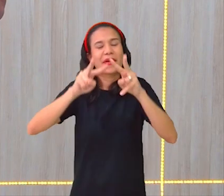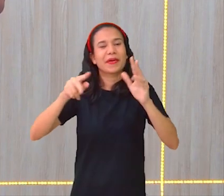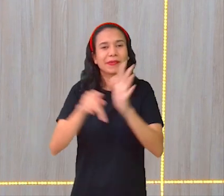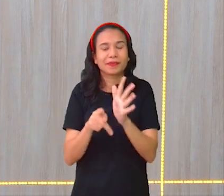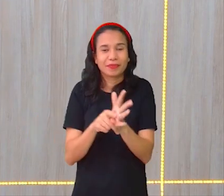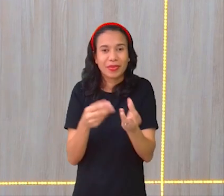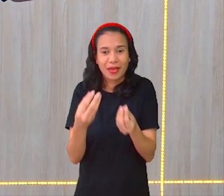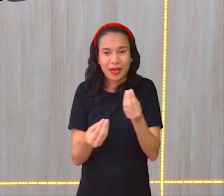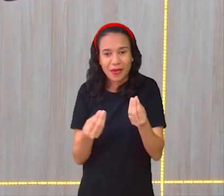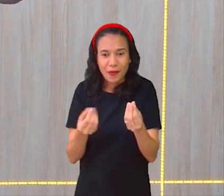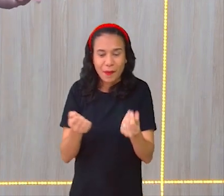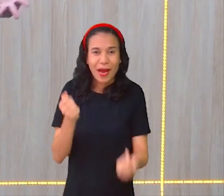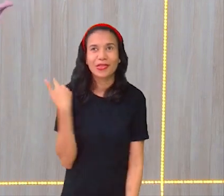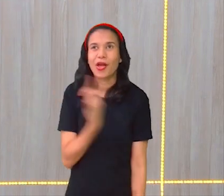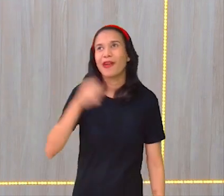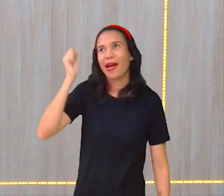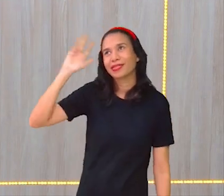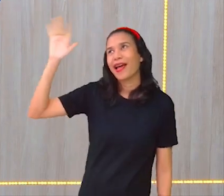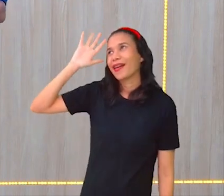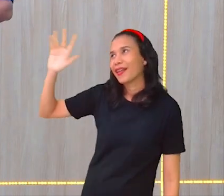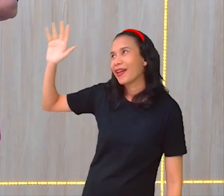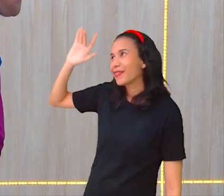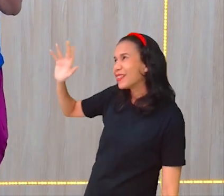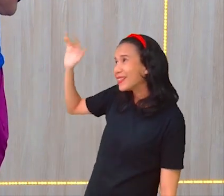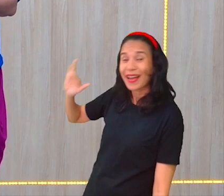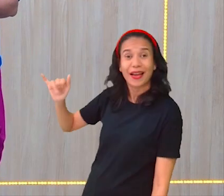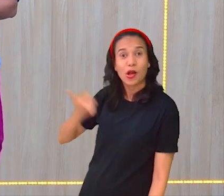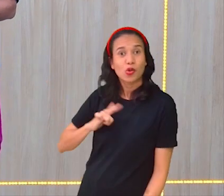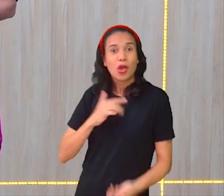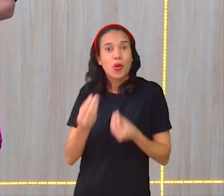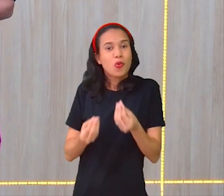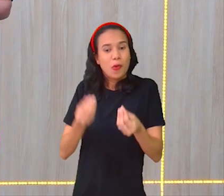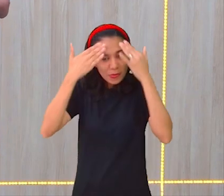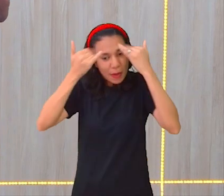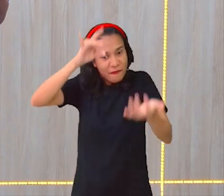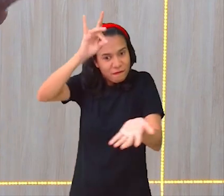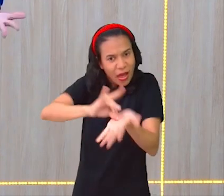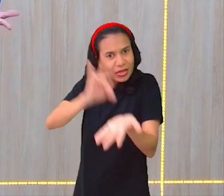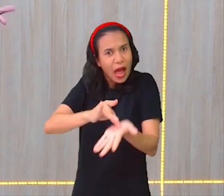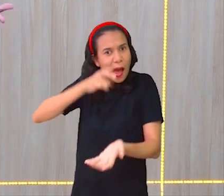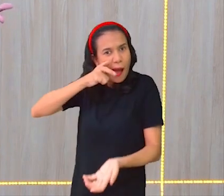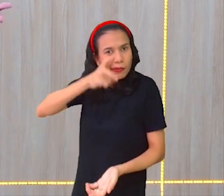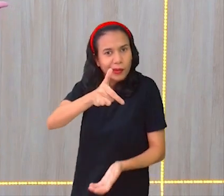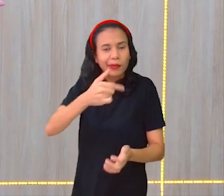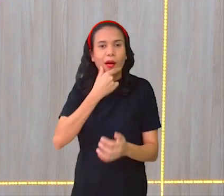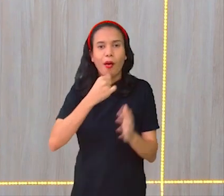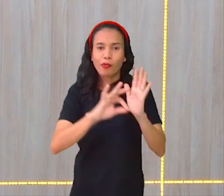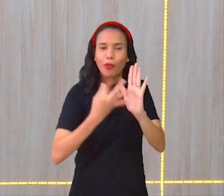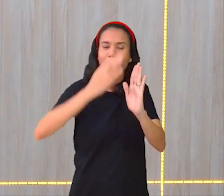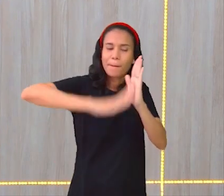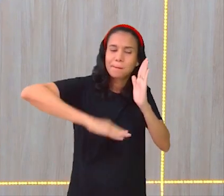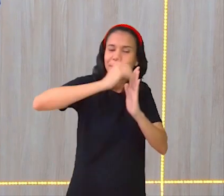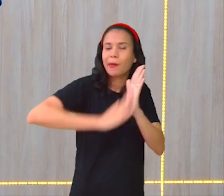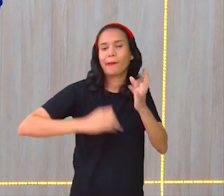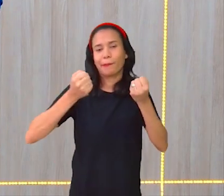são elucubrações que a gente faz, né? A gente não tem como saber exatamente o que é que o artista